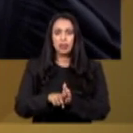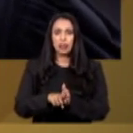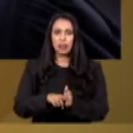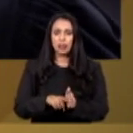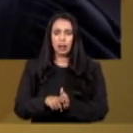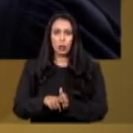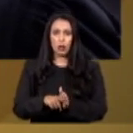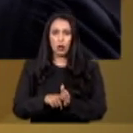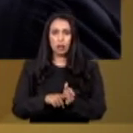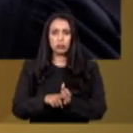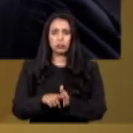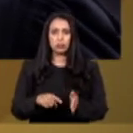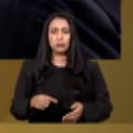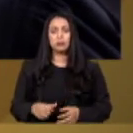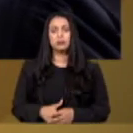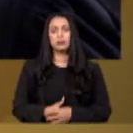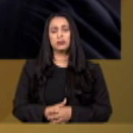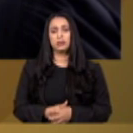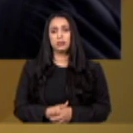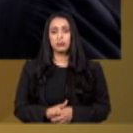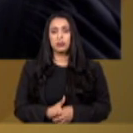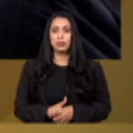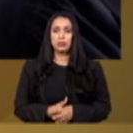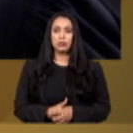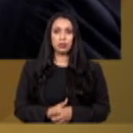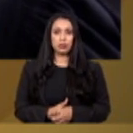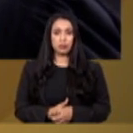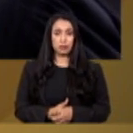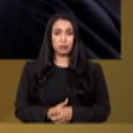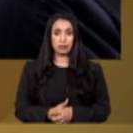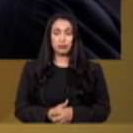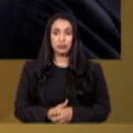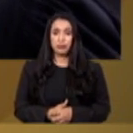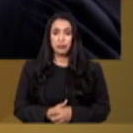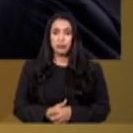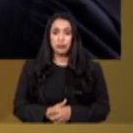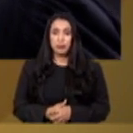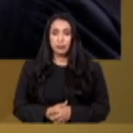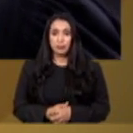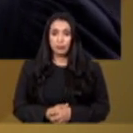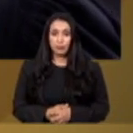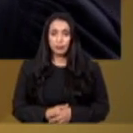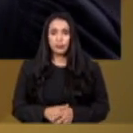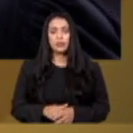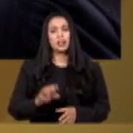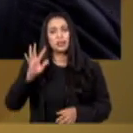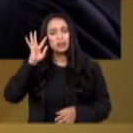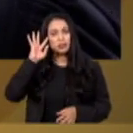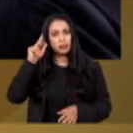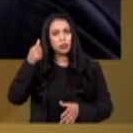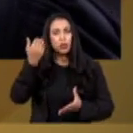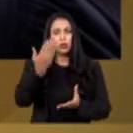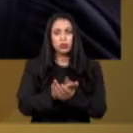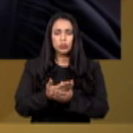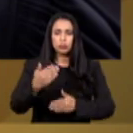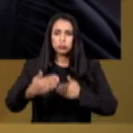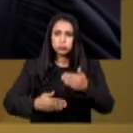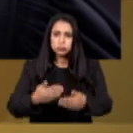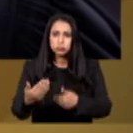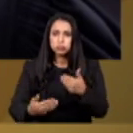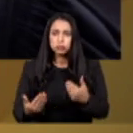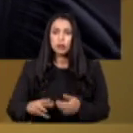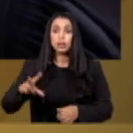na construção garante o alcance da sua